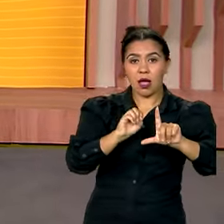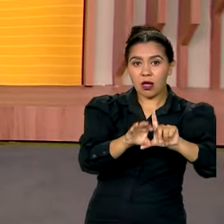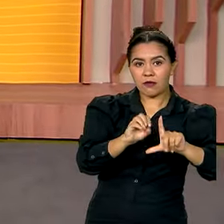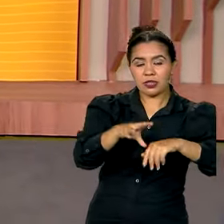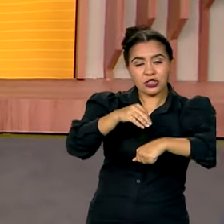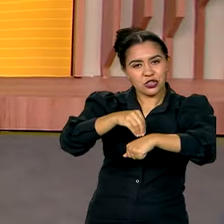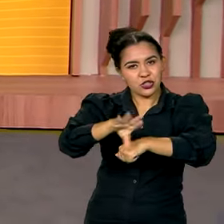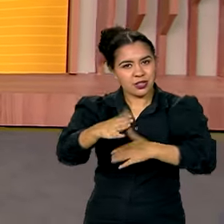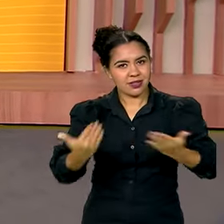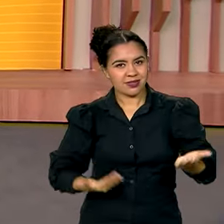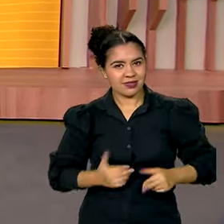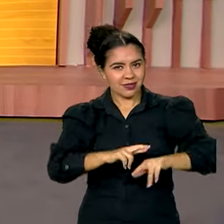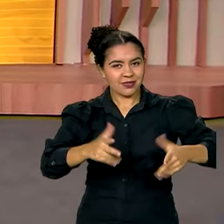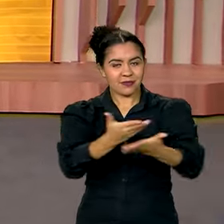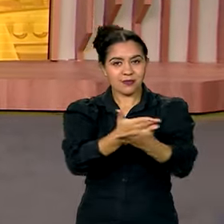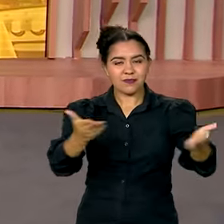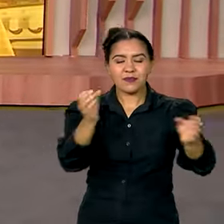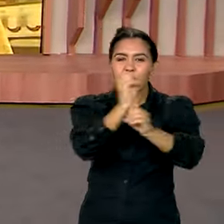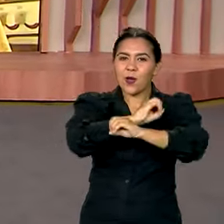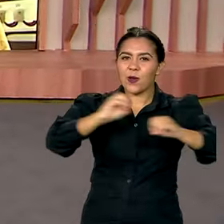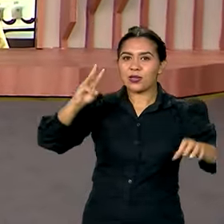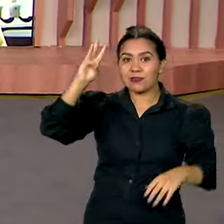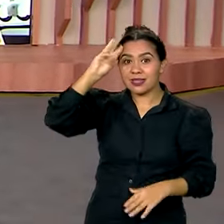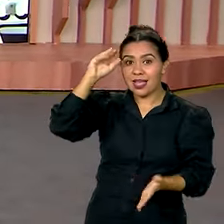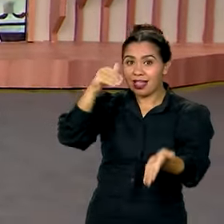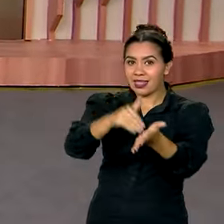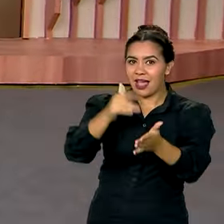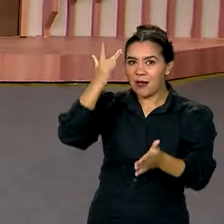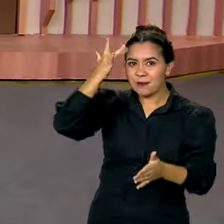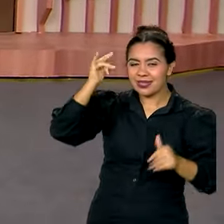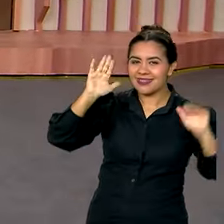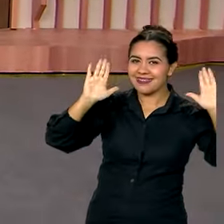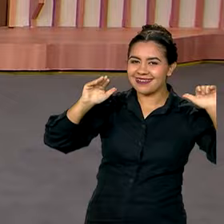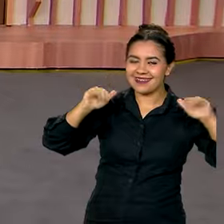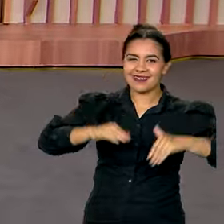para você, cidadão. Uma ótima terça-feira, até amanhã, tchau!